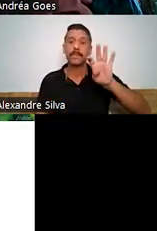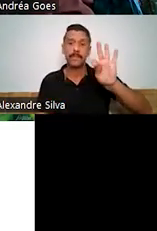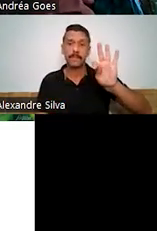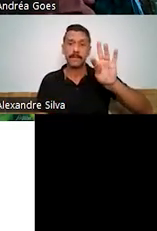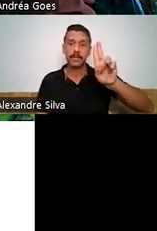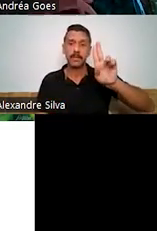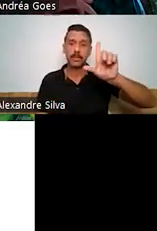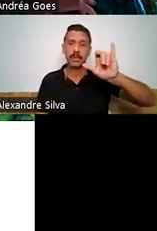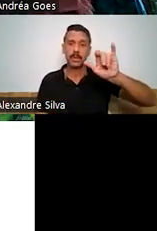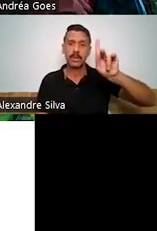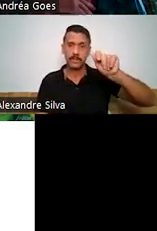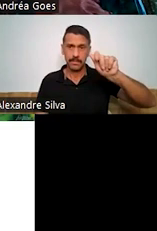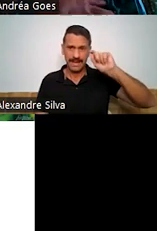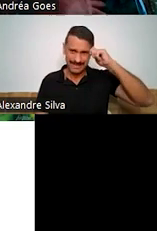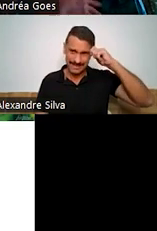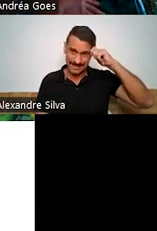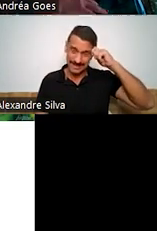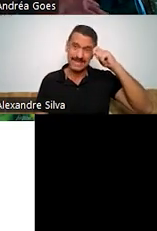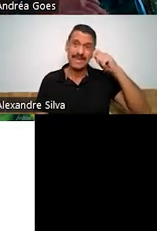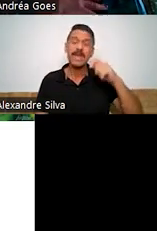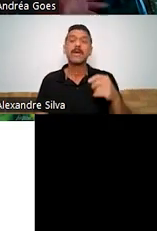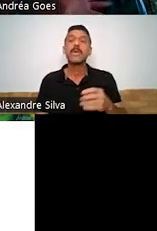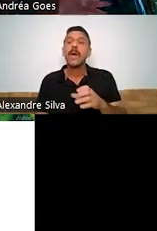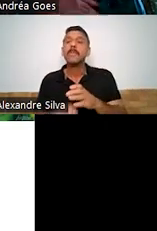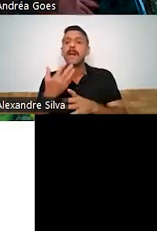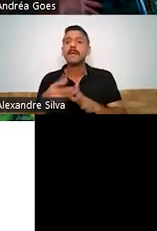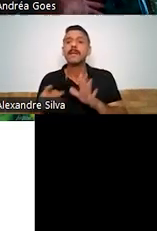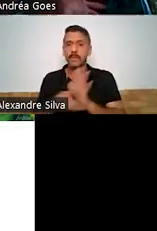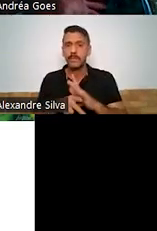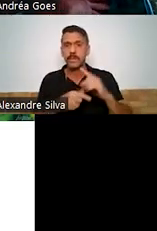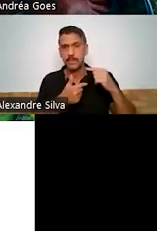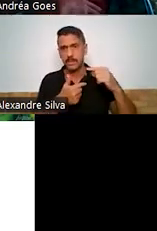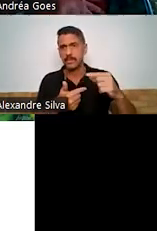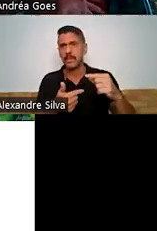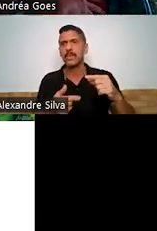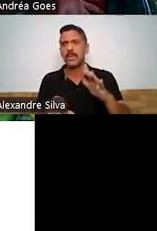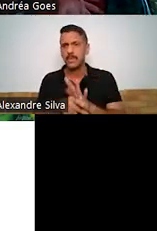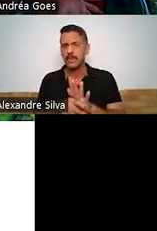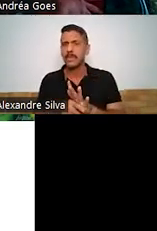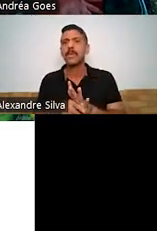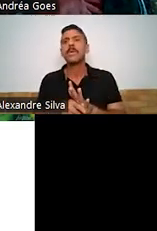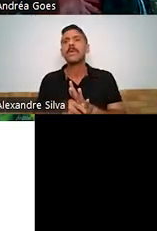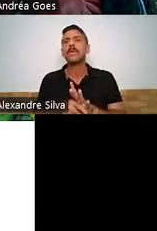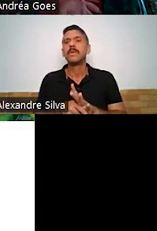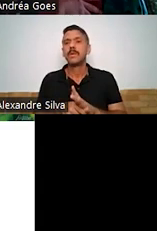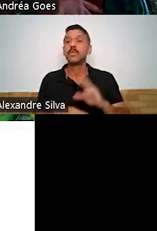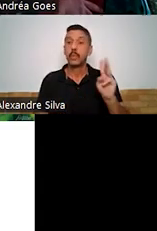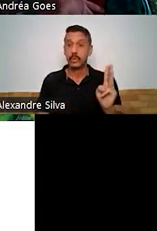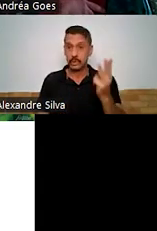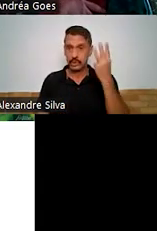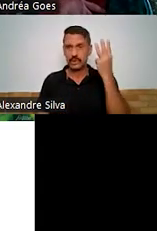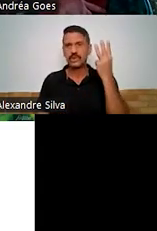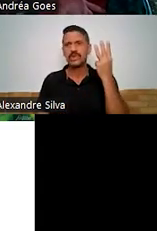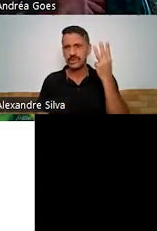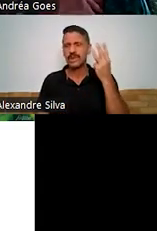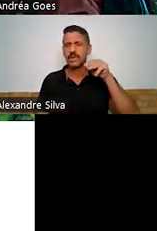como é que ela aparece. Então, baseado num grande romance, um clássico de Dumas, vocês devem conhecer Dumas mais Os Três Mosqueteiros, mas